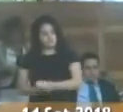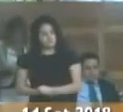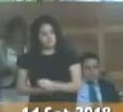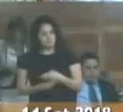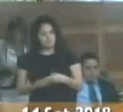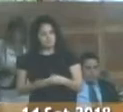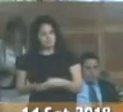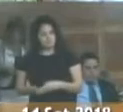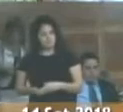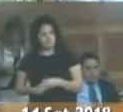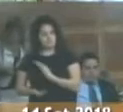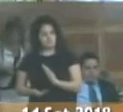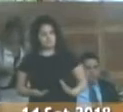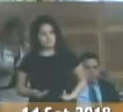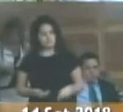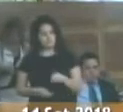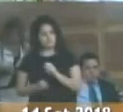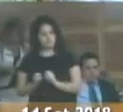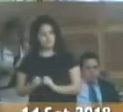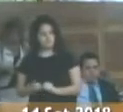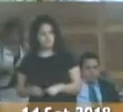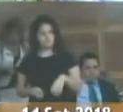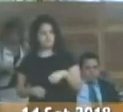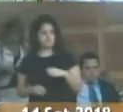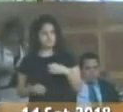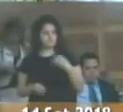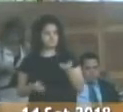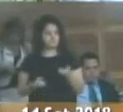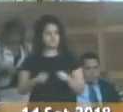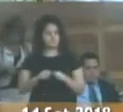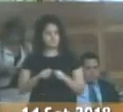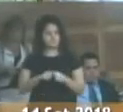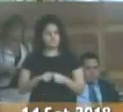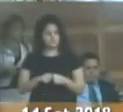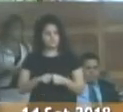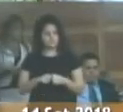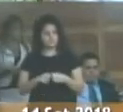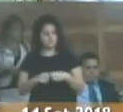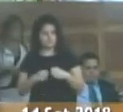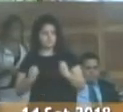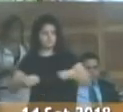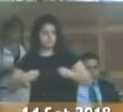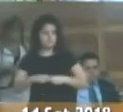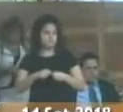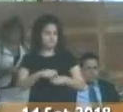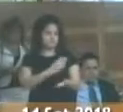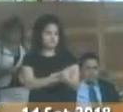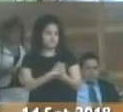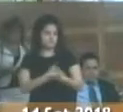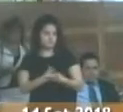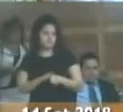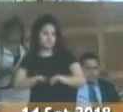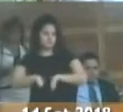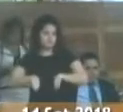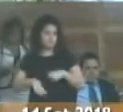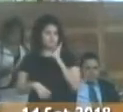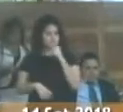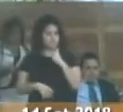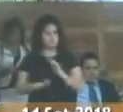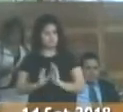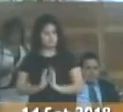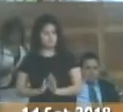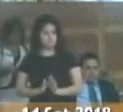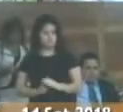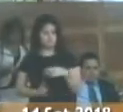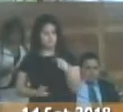Educação pretendia criar ambientes pedagógicos distintos, necessários ao desenvolvimento de cada faixa etária. Lindo! No